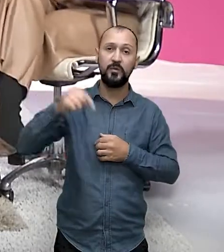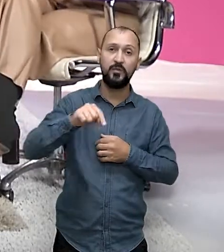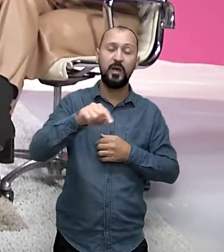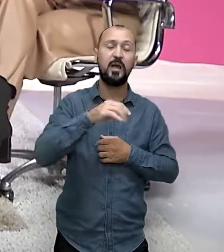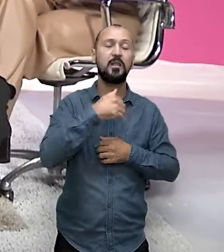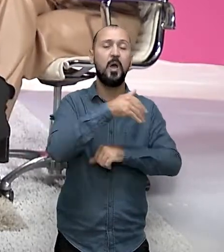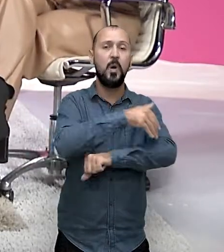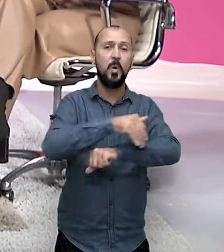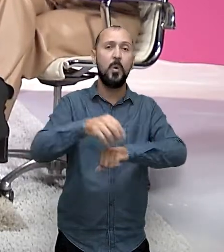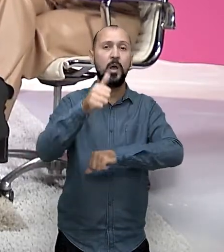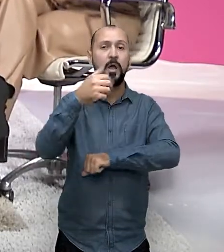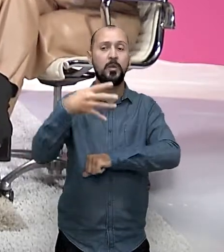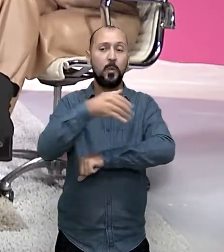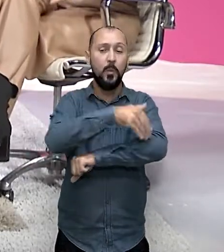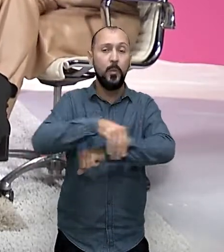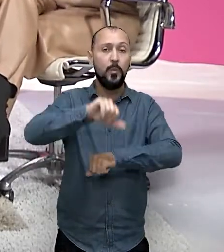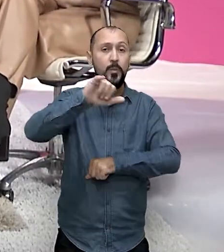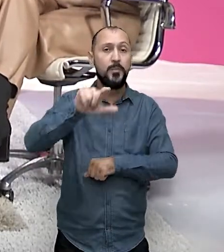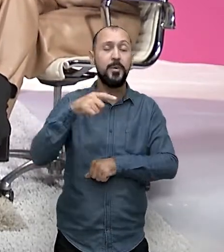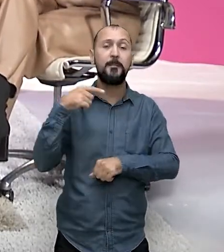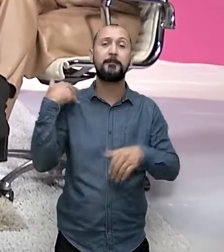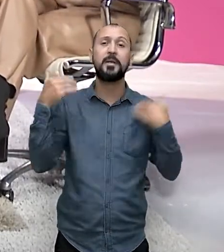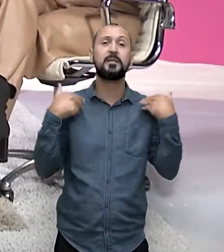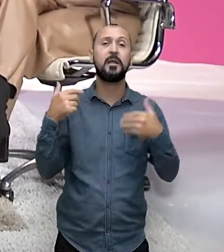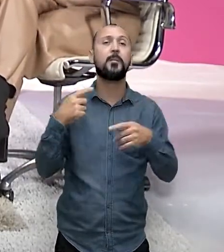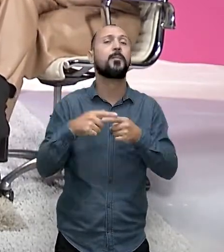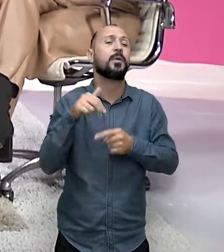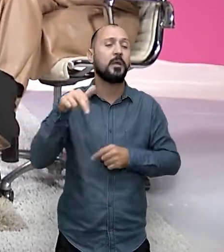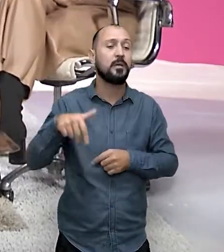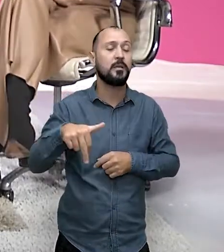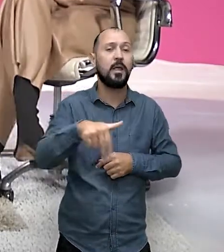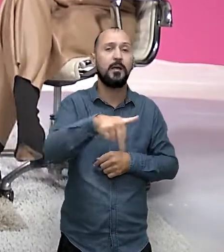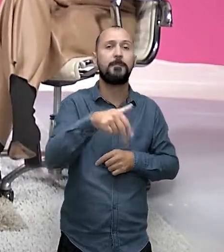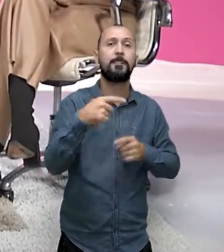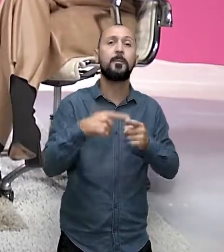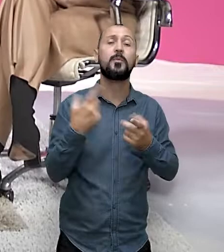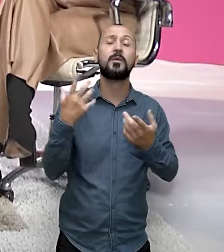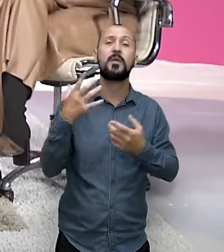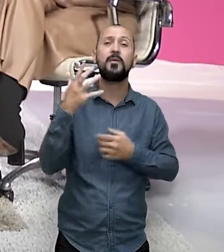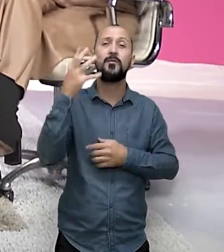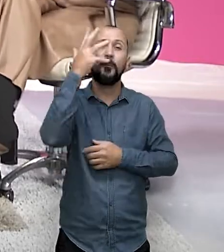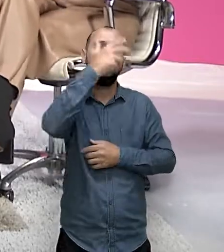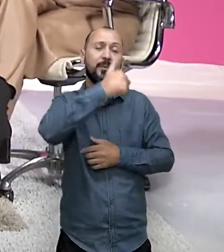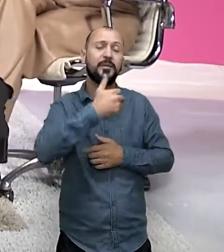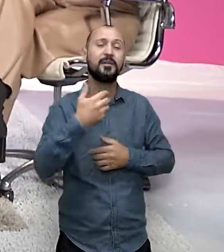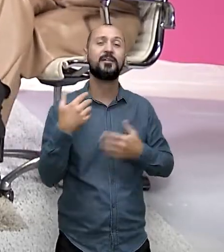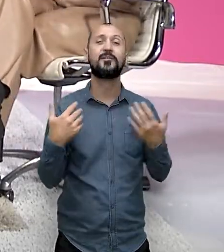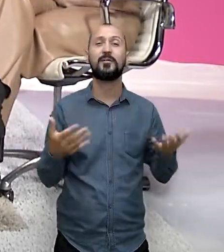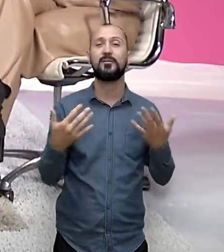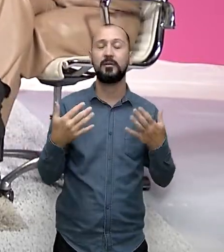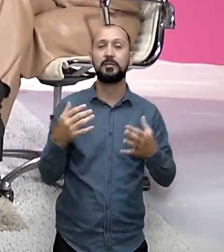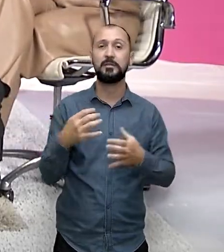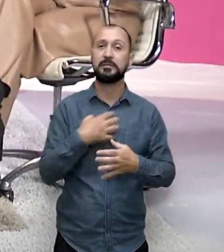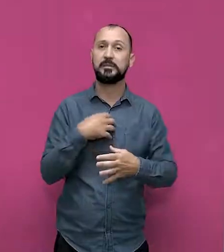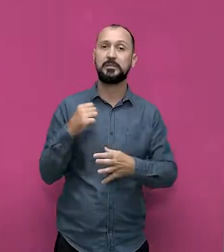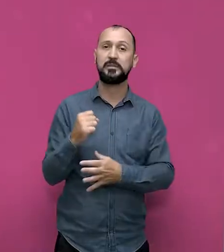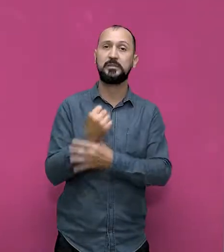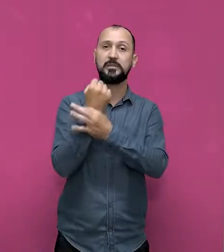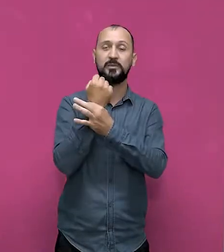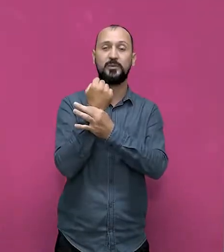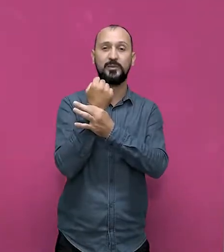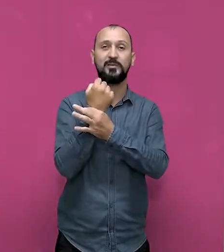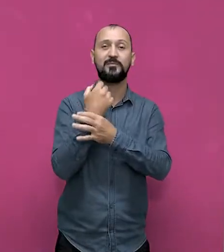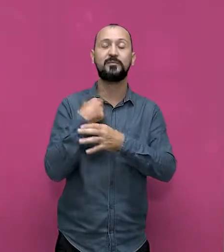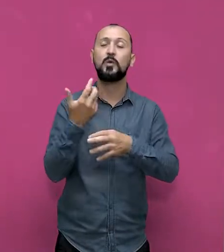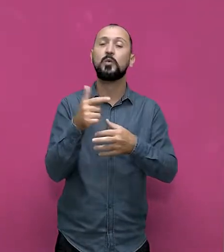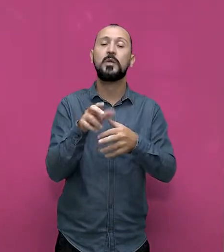fora, vão na 14 de julho para andar na 14 de julho. Por que eles fazem isso? Porque a rua ficou mais agradável. Mais segura também. Mais